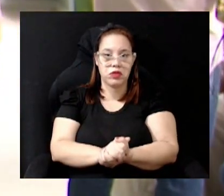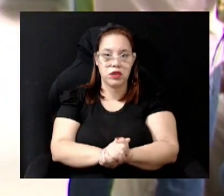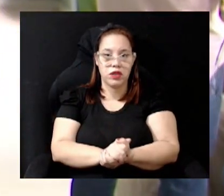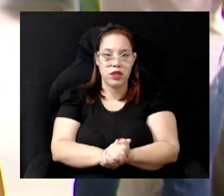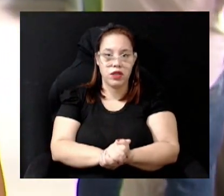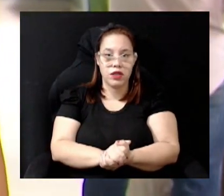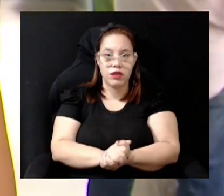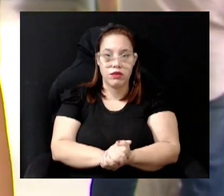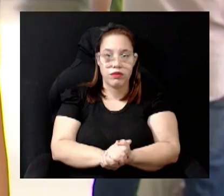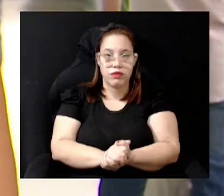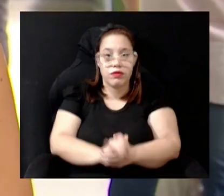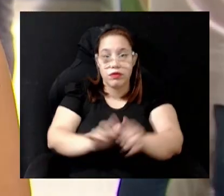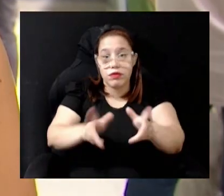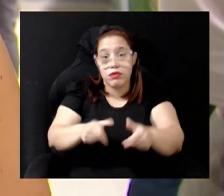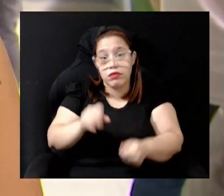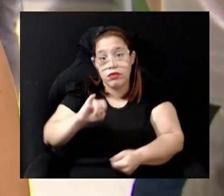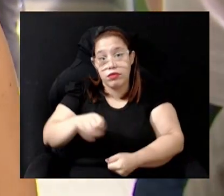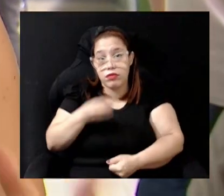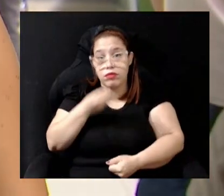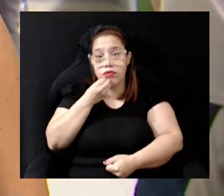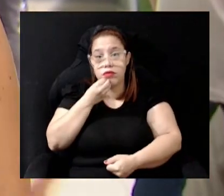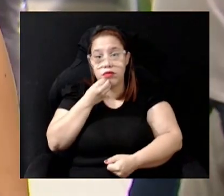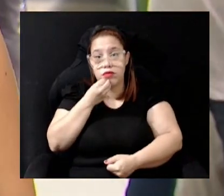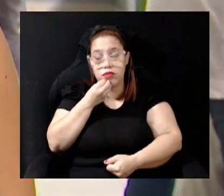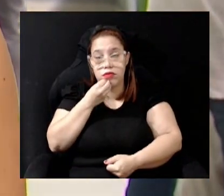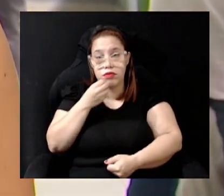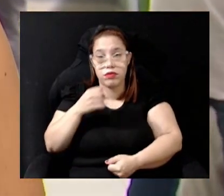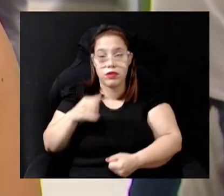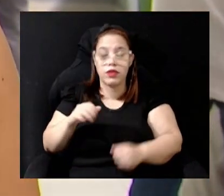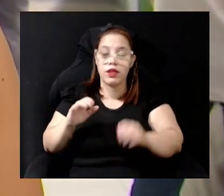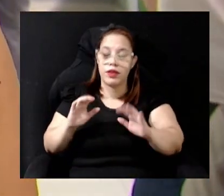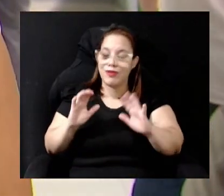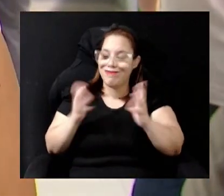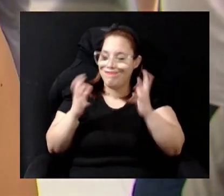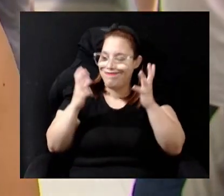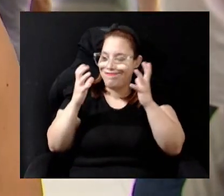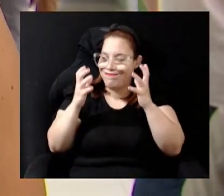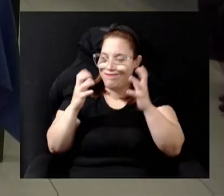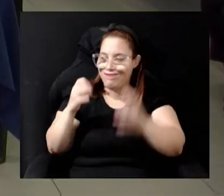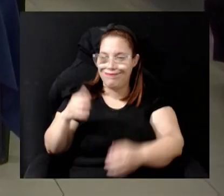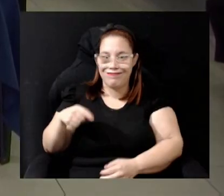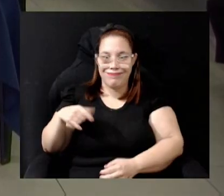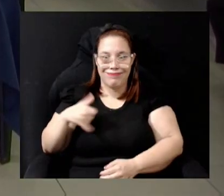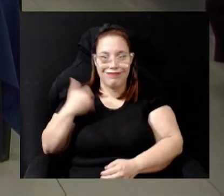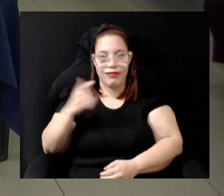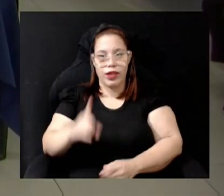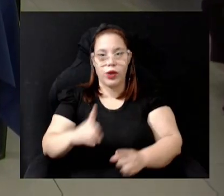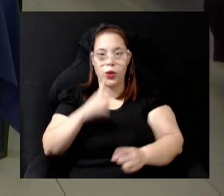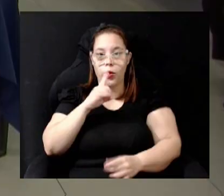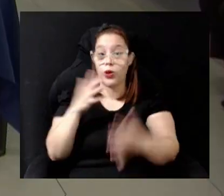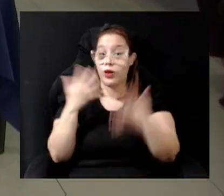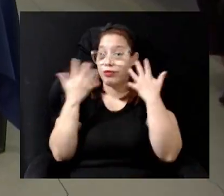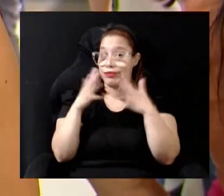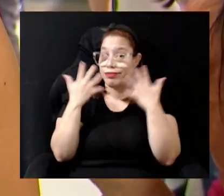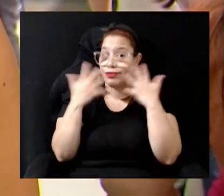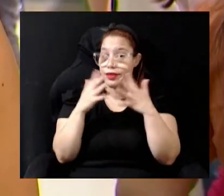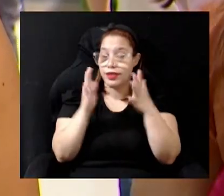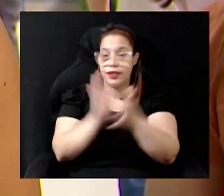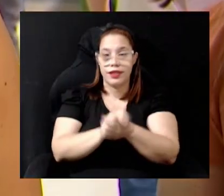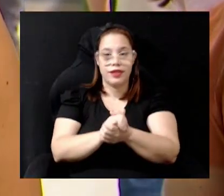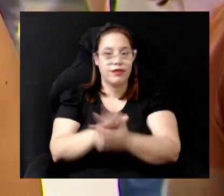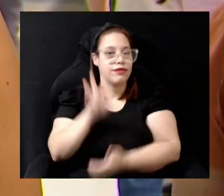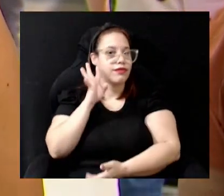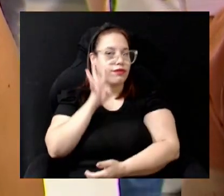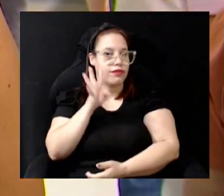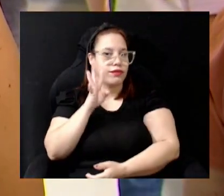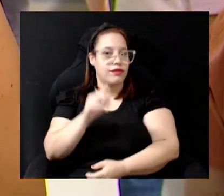a chance de ter o seu mês de aniversário contemplado aqui, todo mundo conviver junto, isso é muito gostoso. Uma delícia, seria legal que todos os lugares tivessem